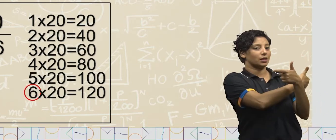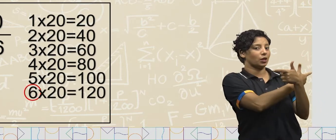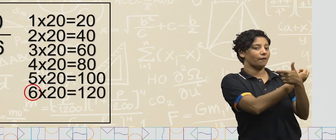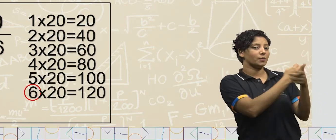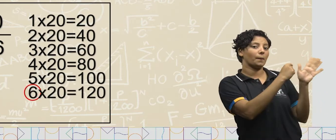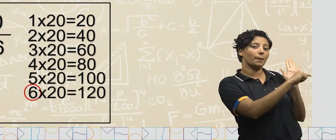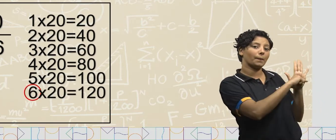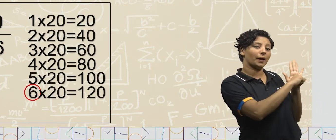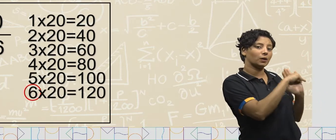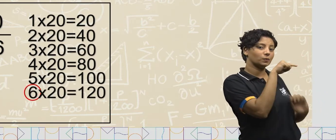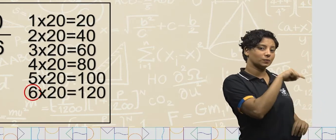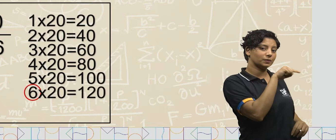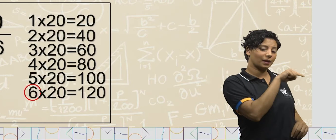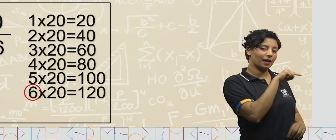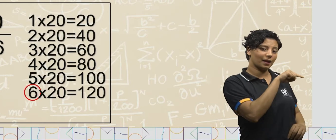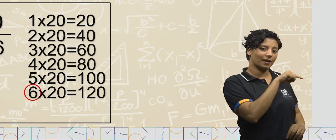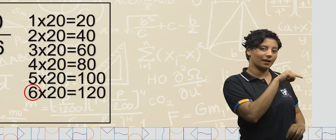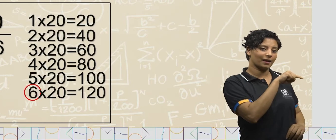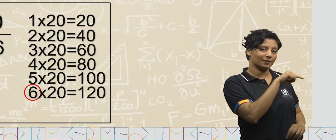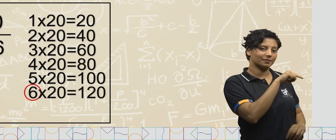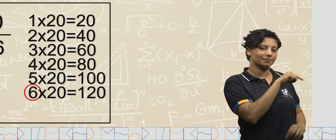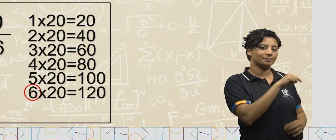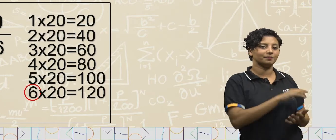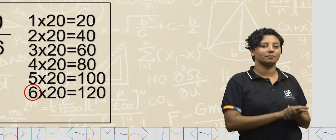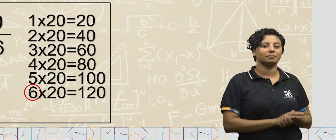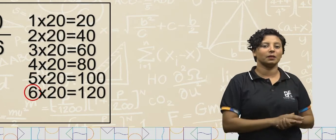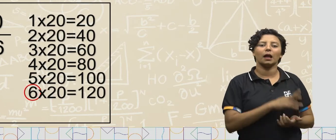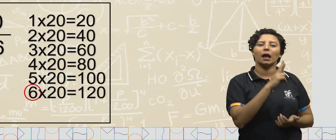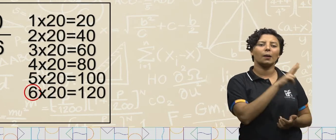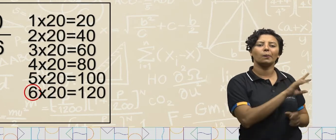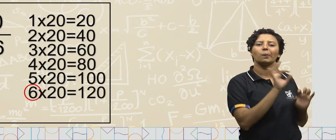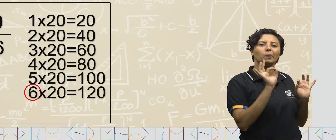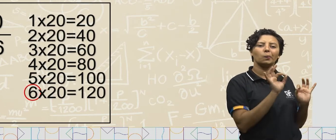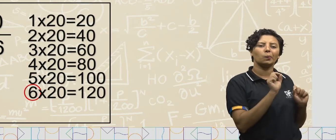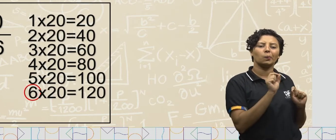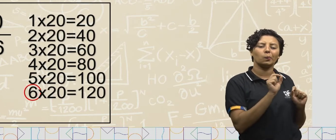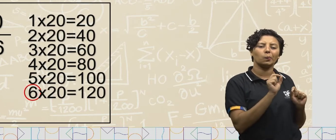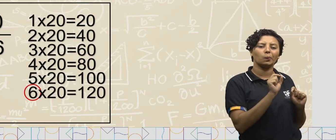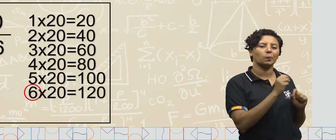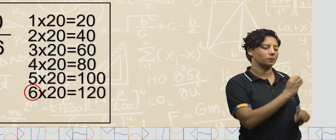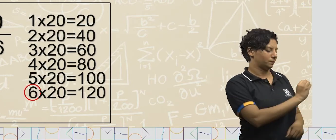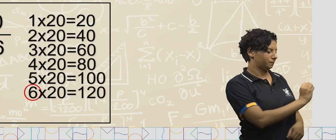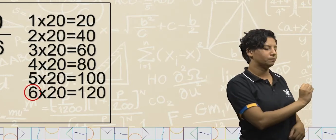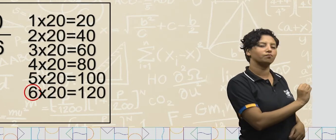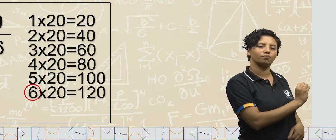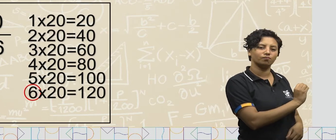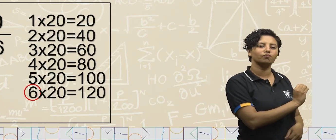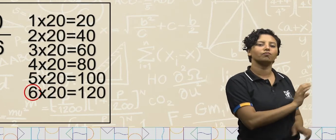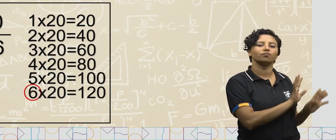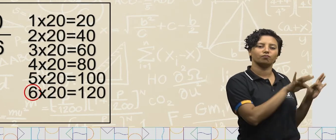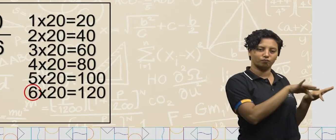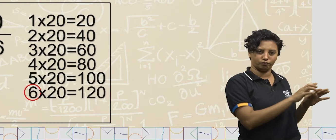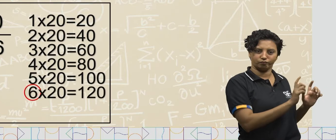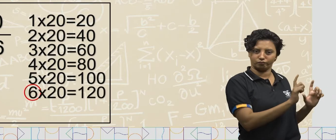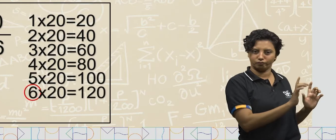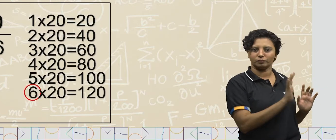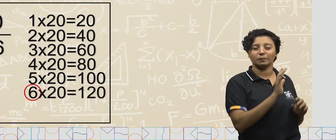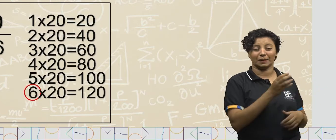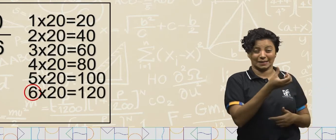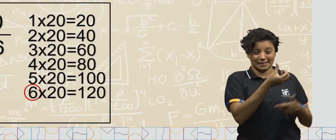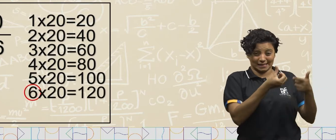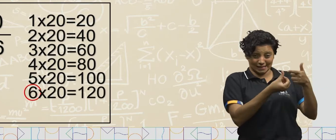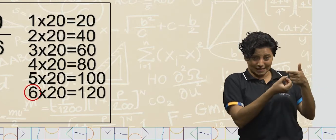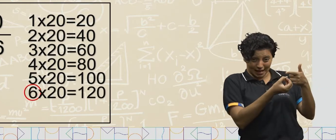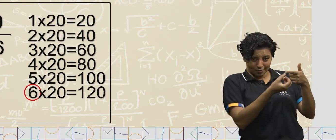120 subtraímos do dividendo. 120 menos 120 é